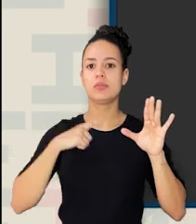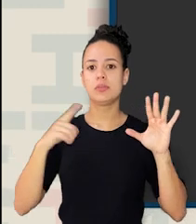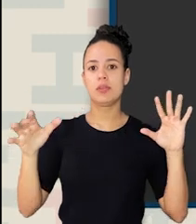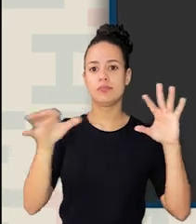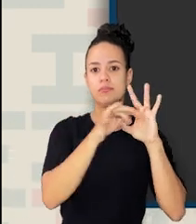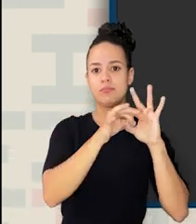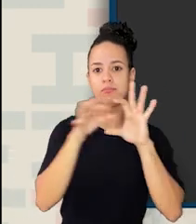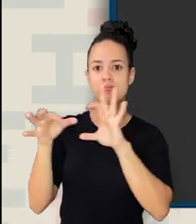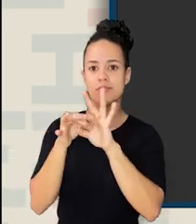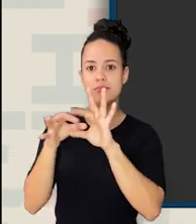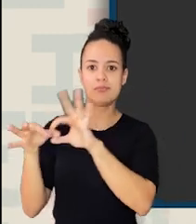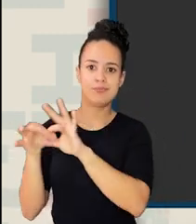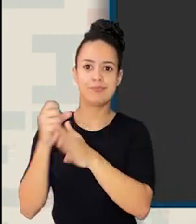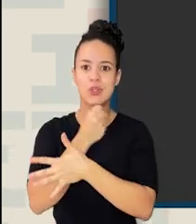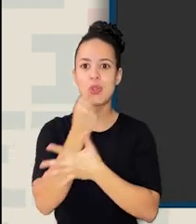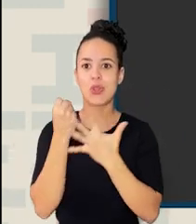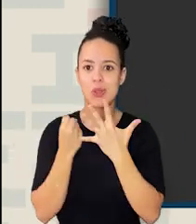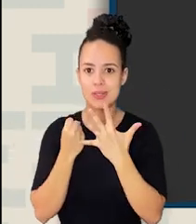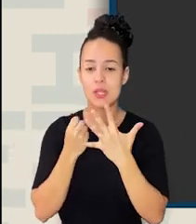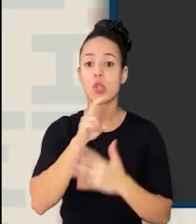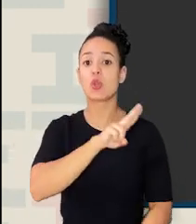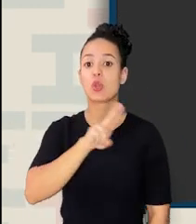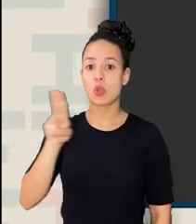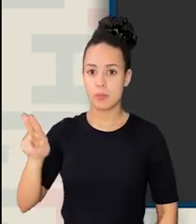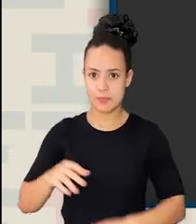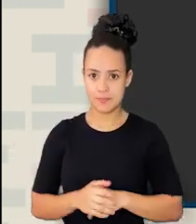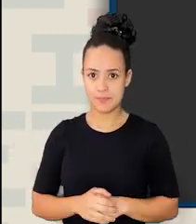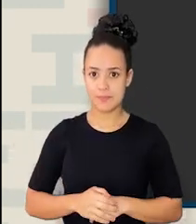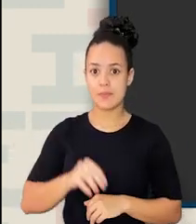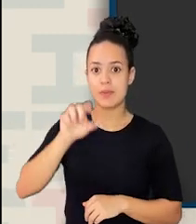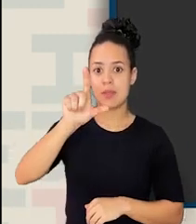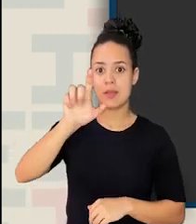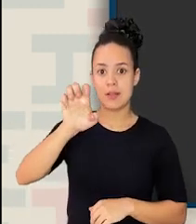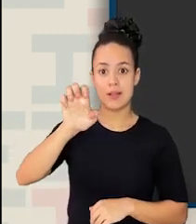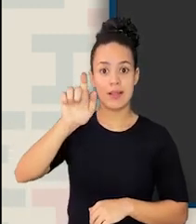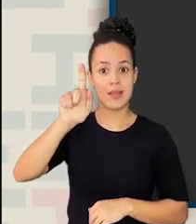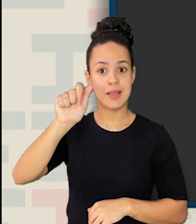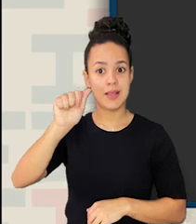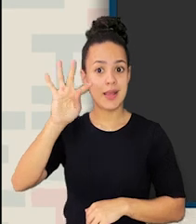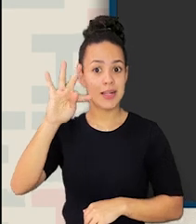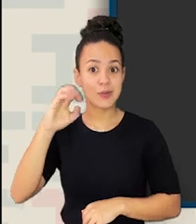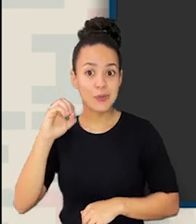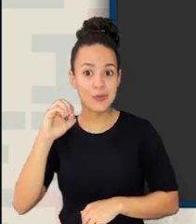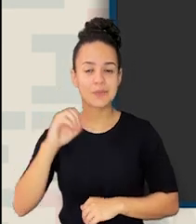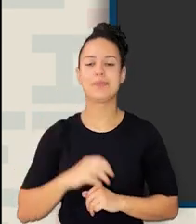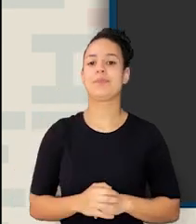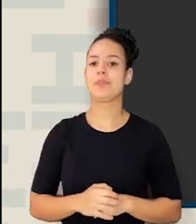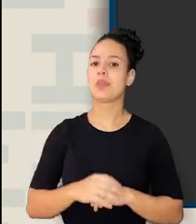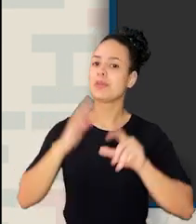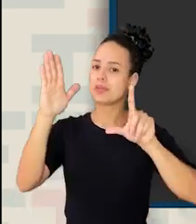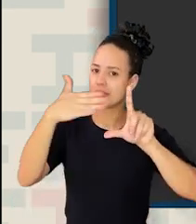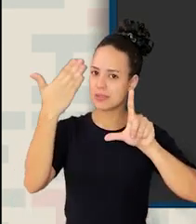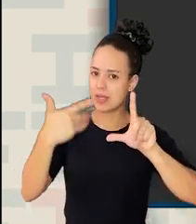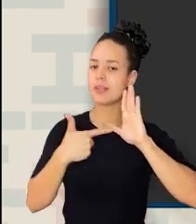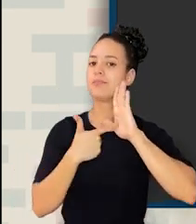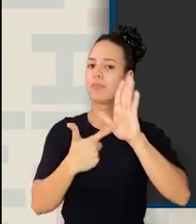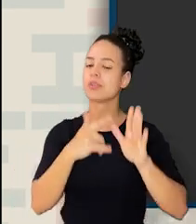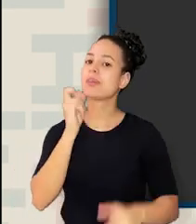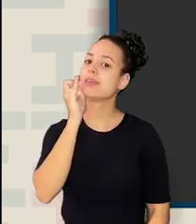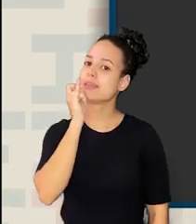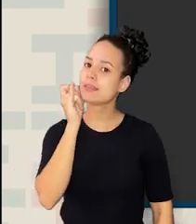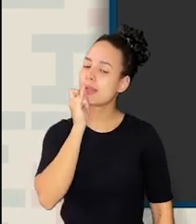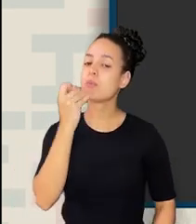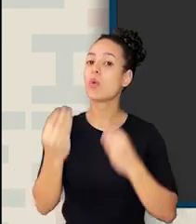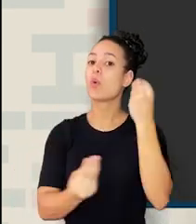entre uma nota e outra, que é o que a gente chama de legato, né? No slide, eu mostro esse exemplo de